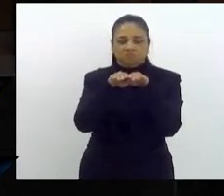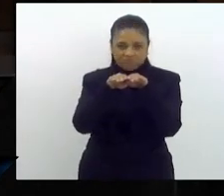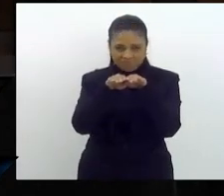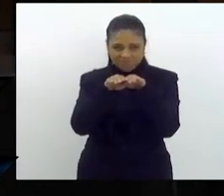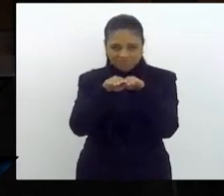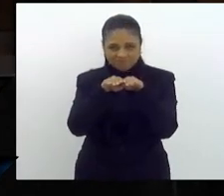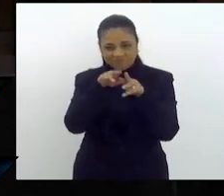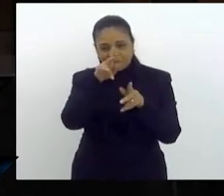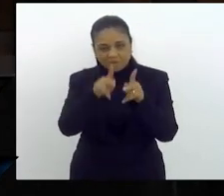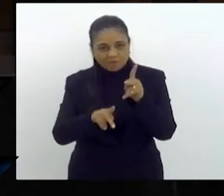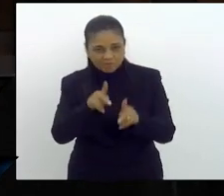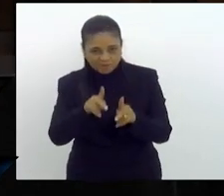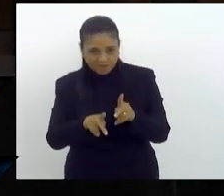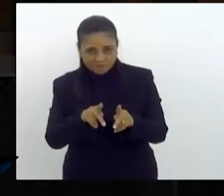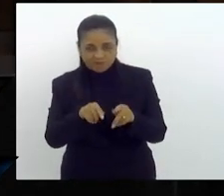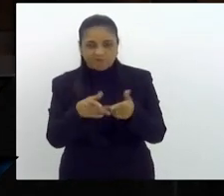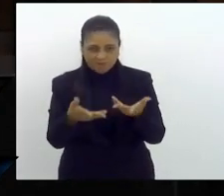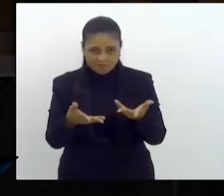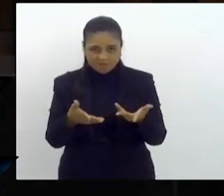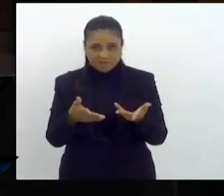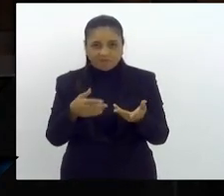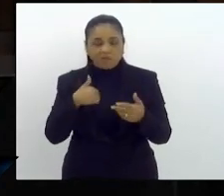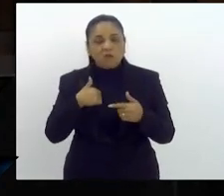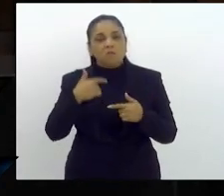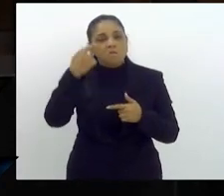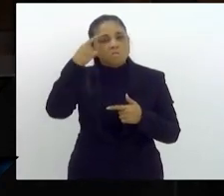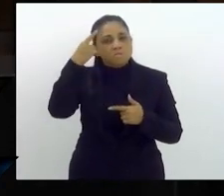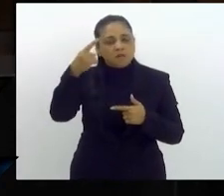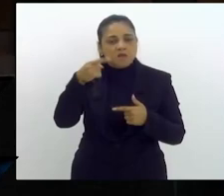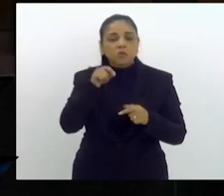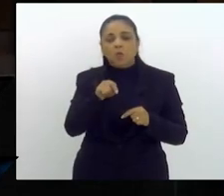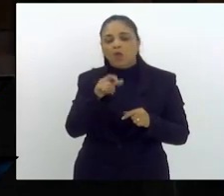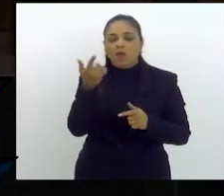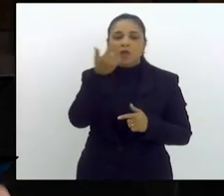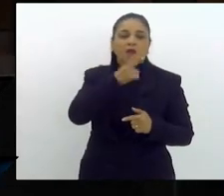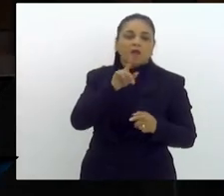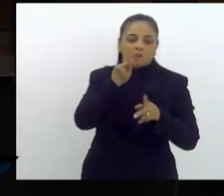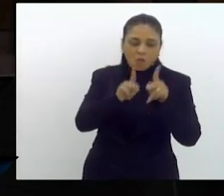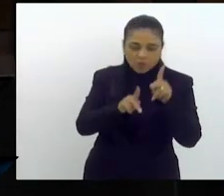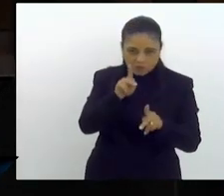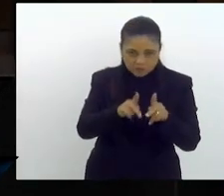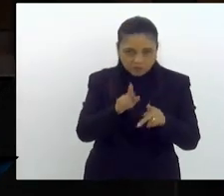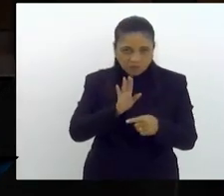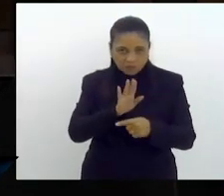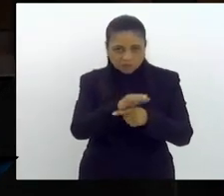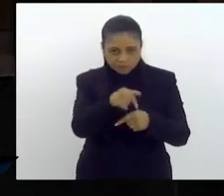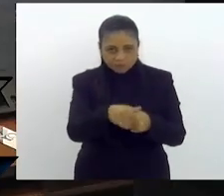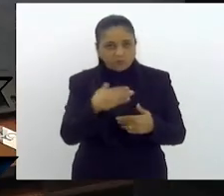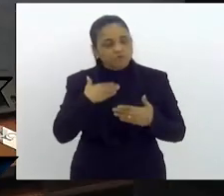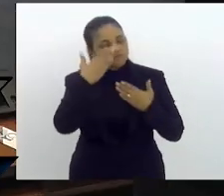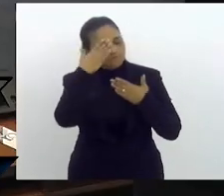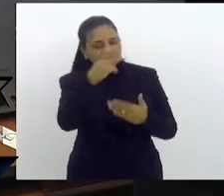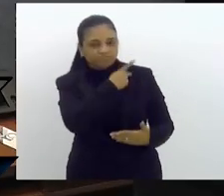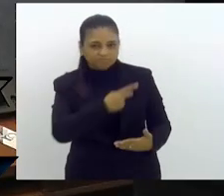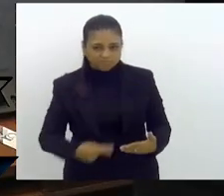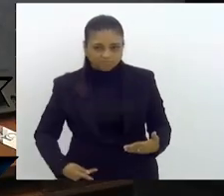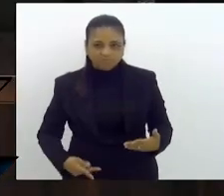nós temos a capacidade de pensar grande e quem ganha é a população do nosso Estado Obrigado Presidente